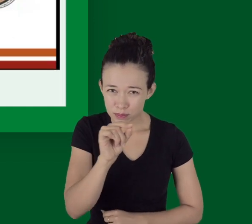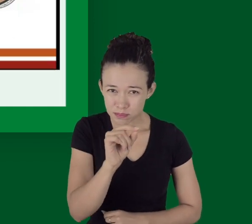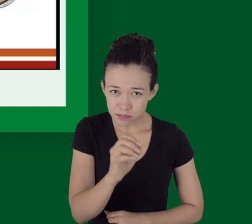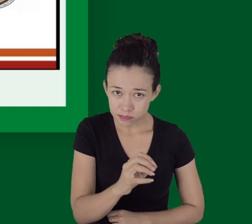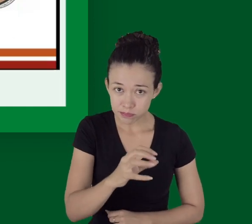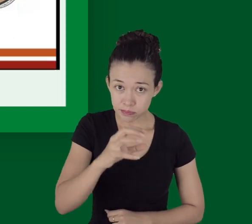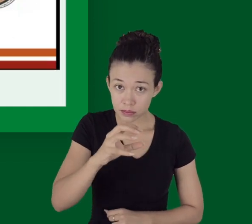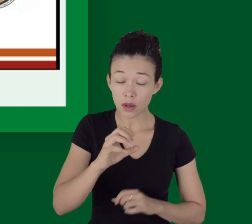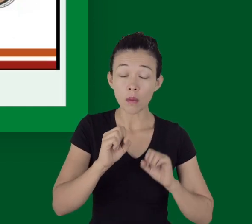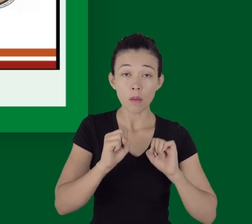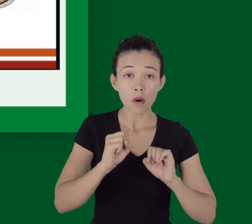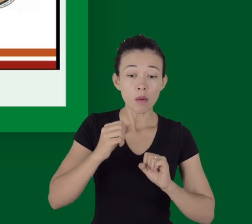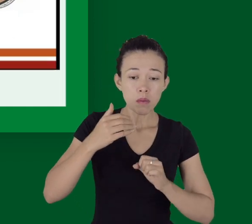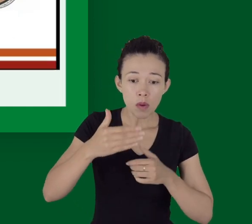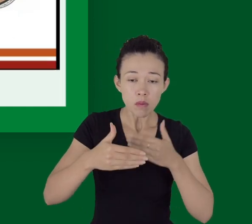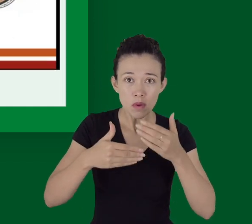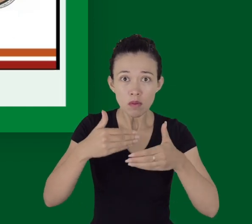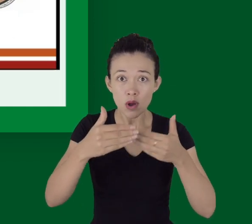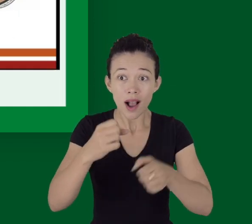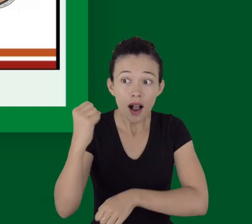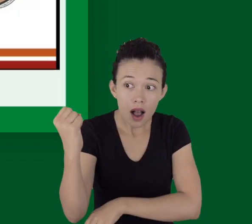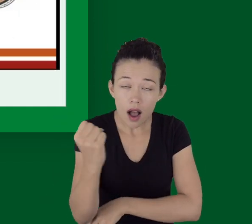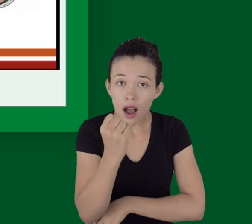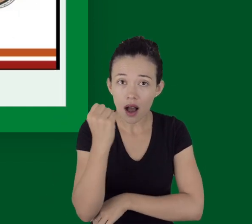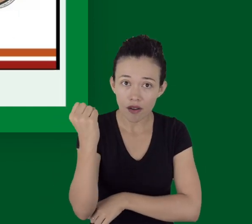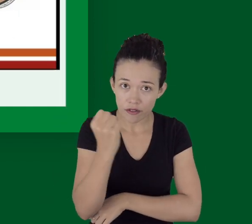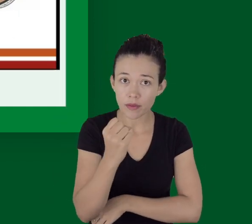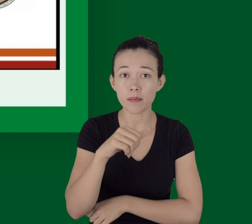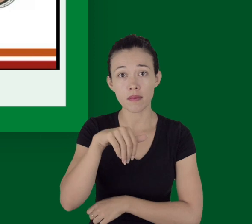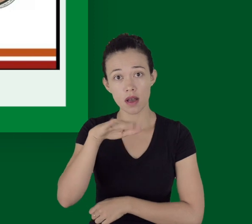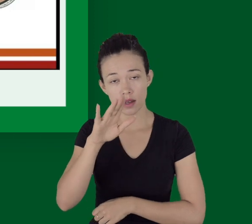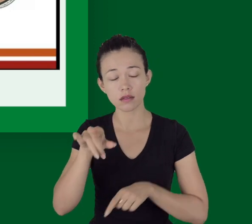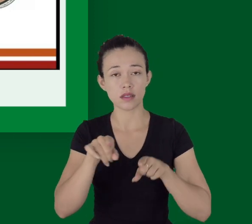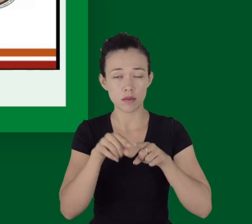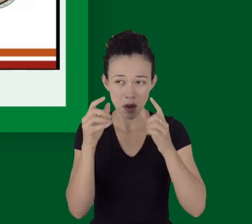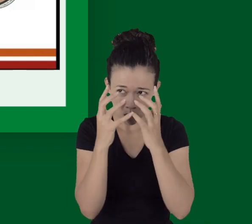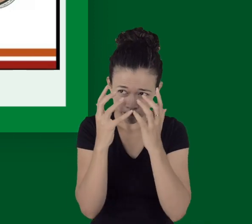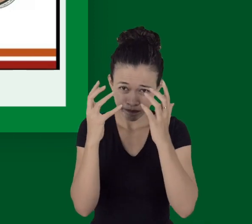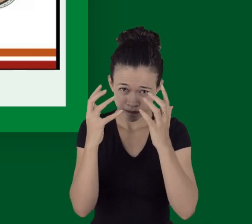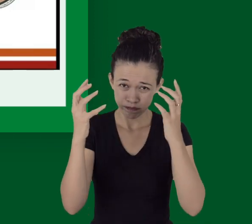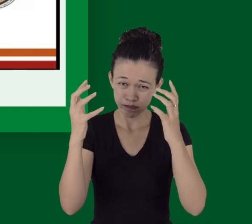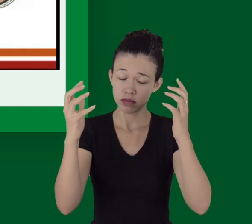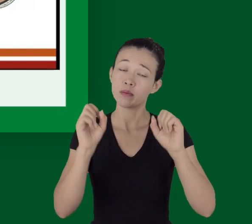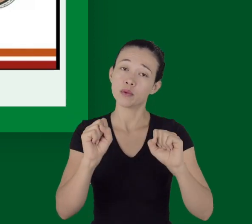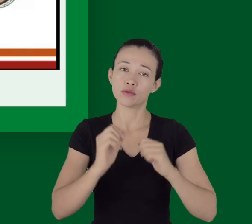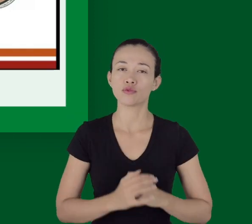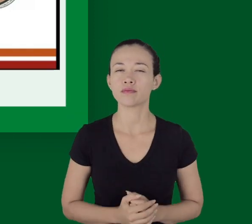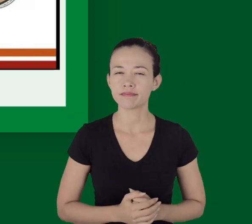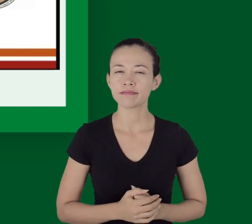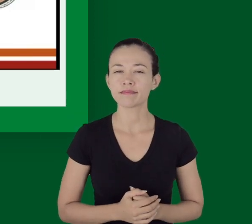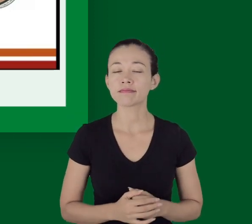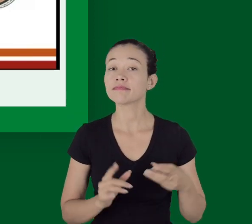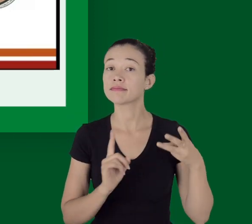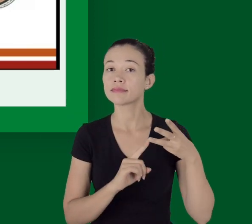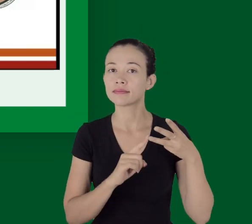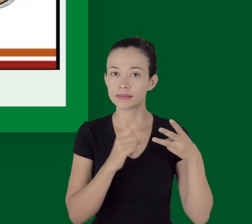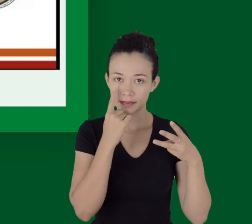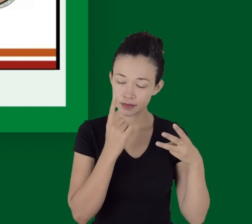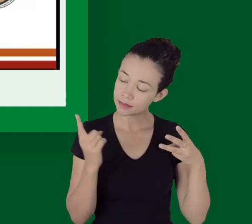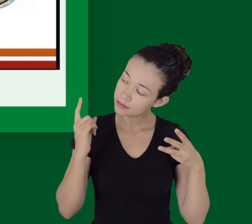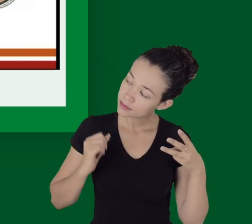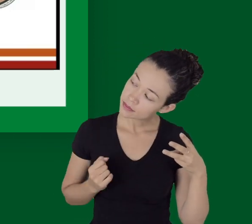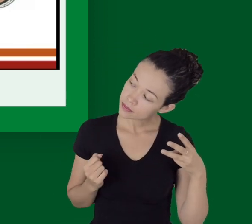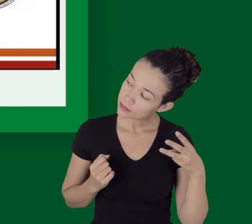ele também pode evoluir com grandes gravidades e com processos expansivos importantes. Já os hematomas